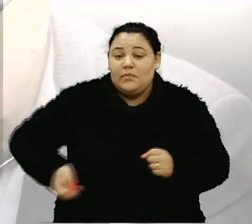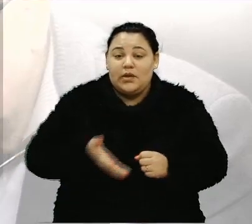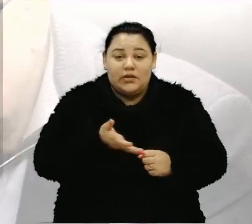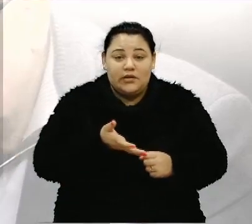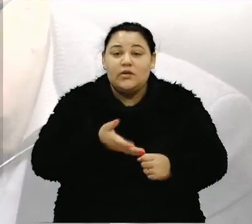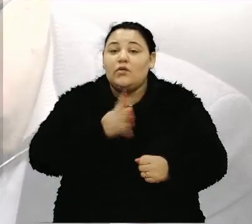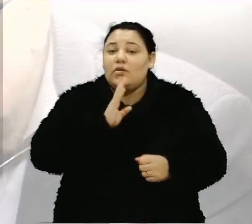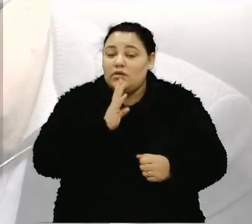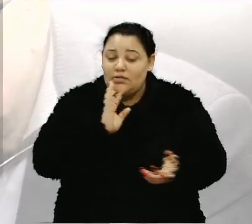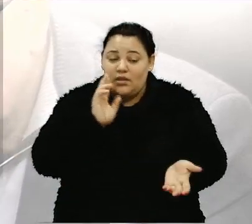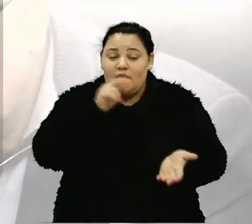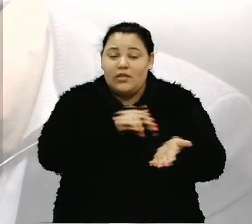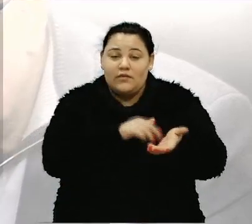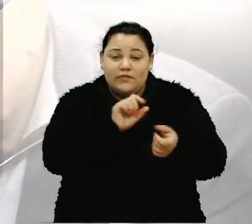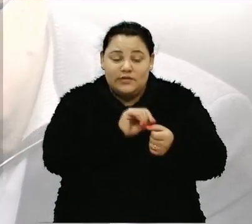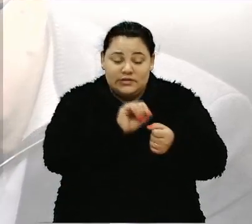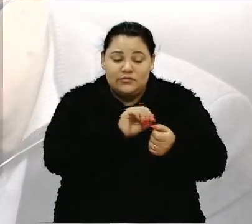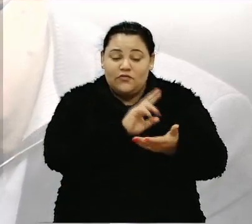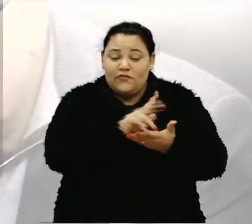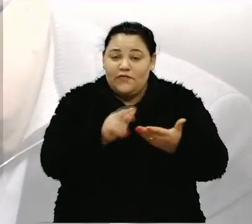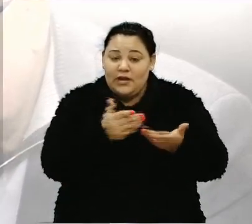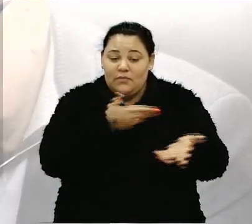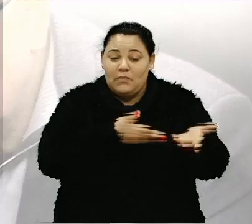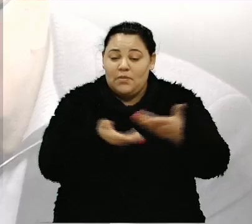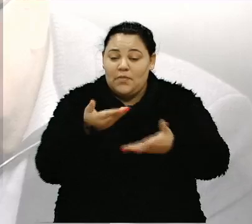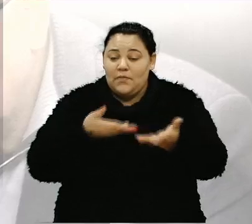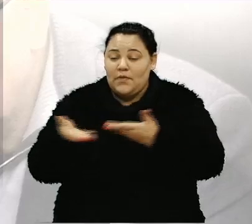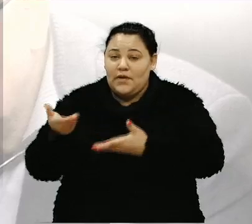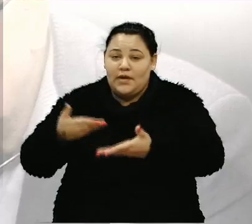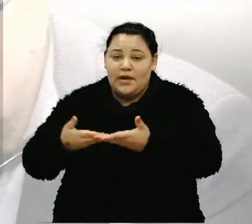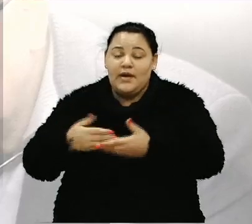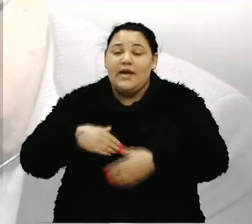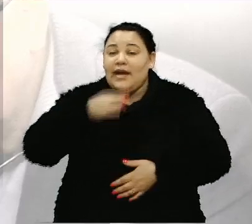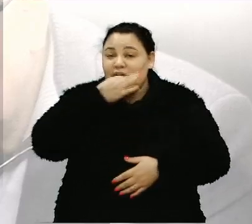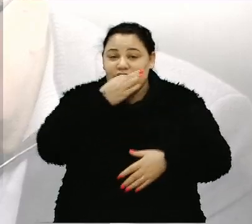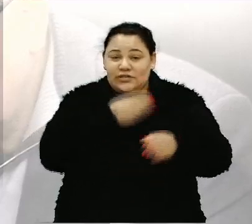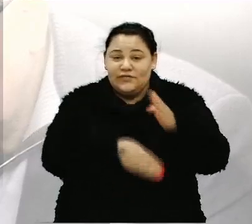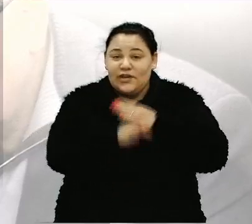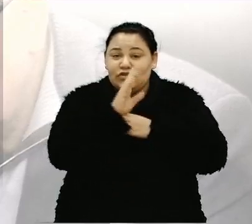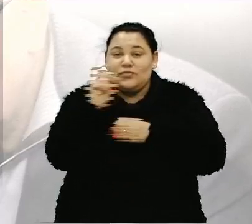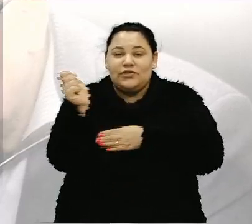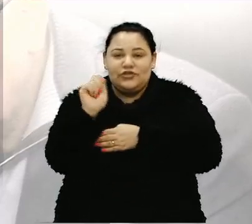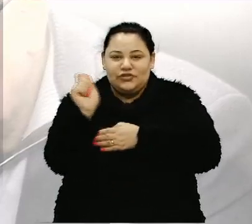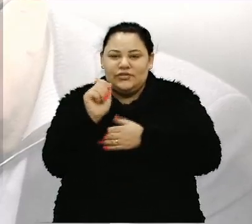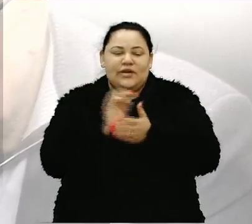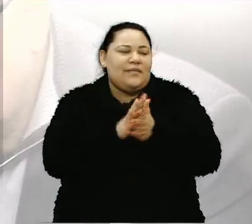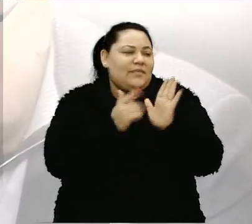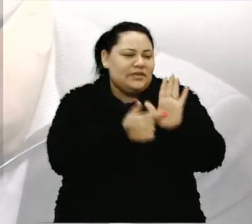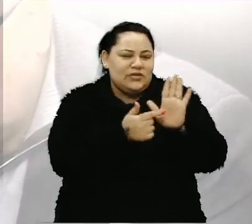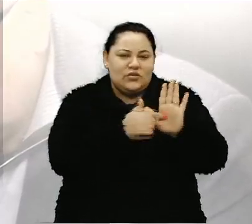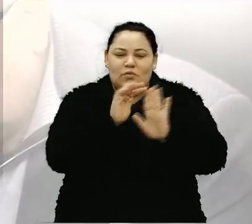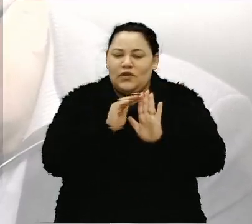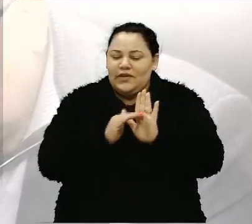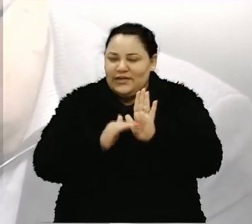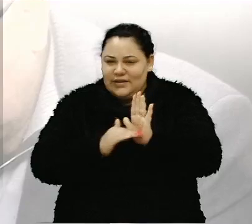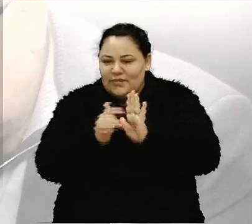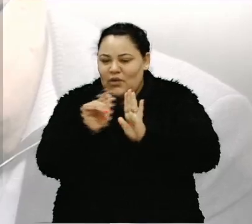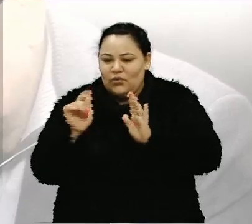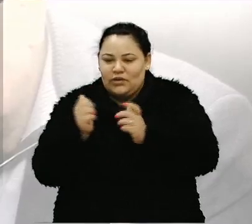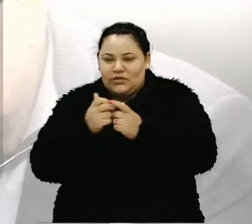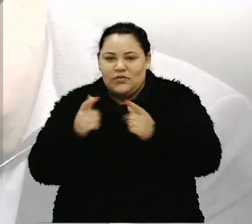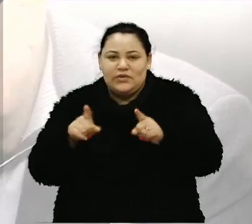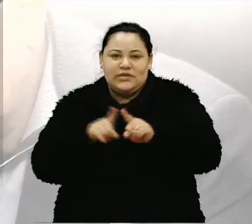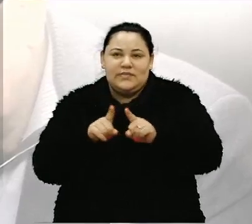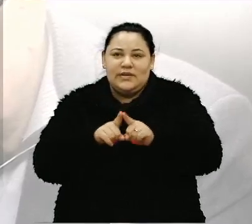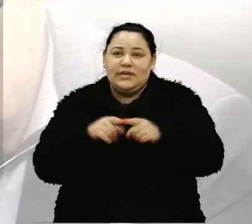Então foram feitas diversas trocas. Caxias foi a Montevidéu apresentar o programa Caxias Navegar, eles vieram aqui apresentar outros programas. Então esse